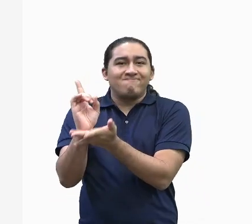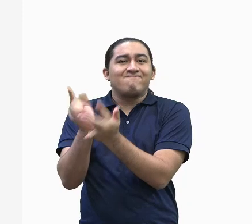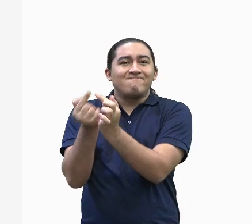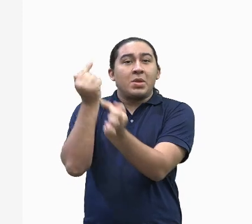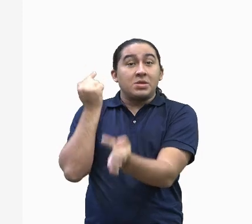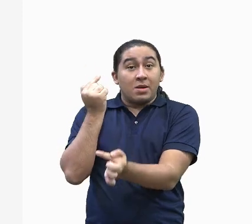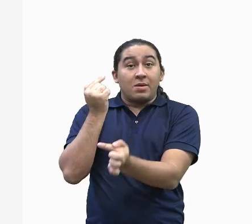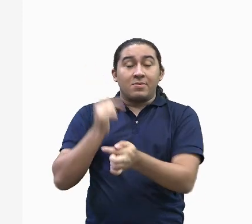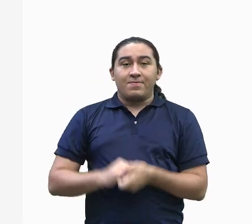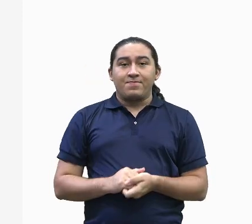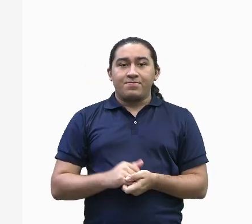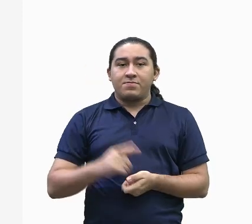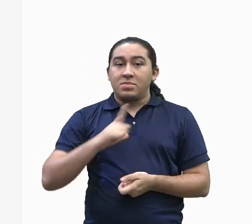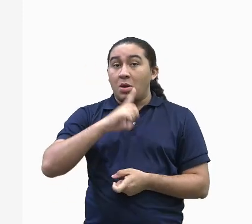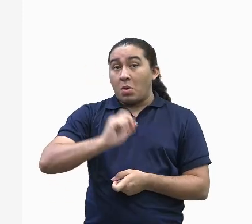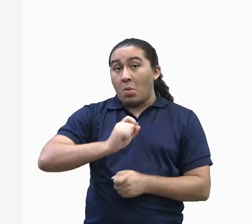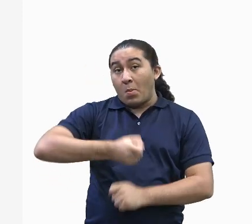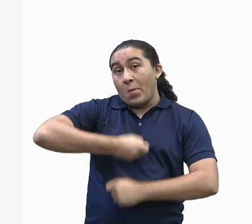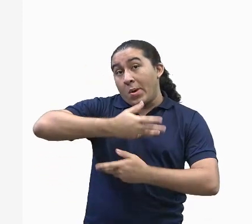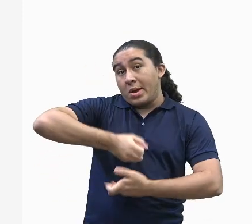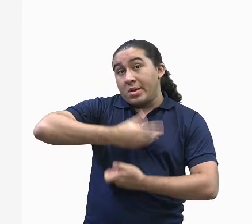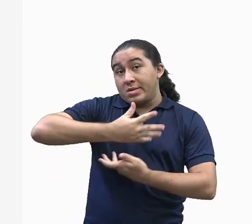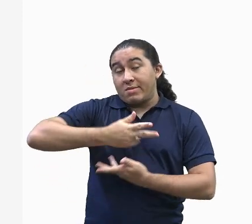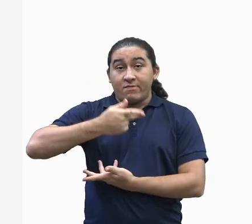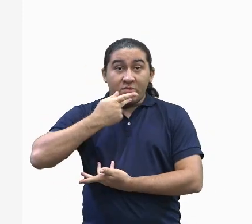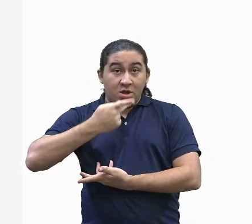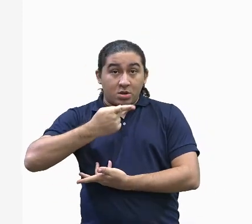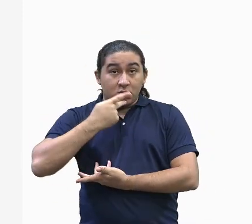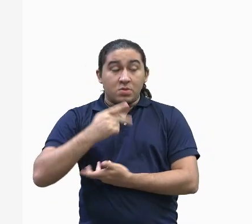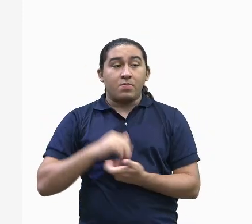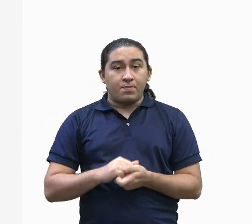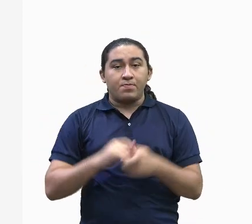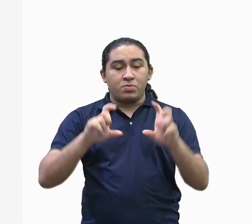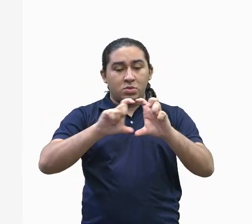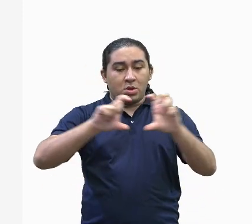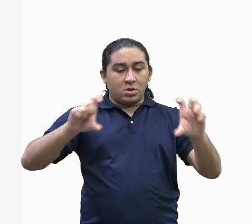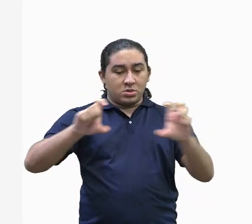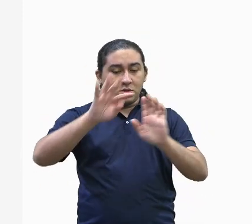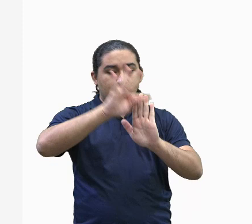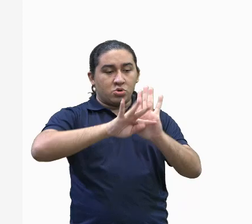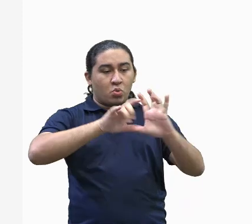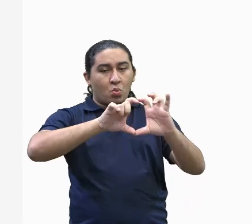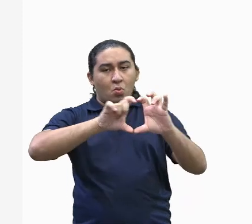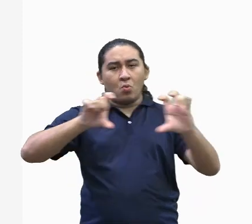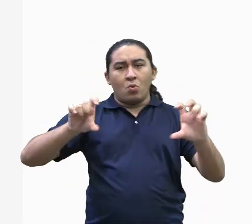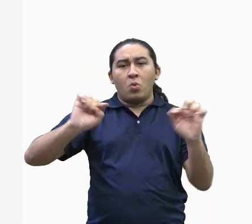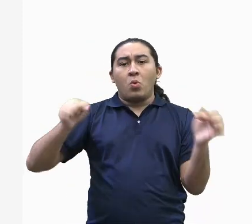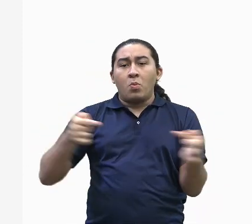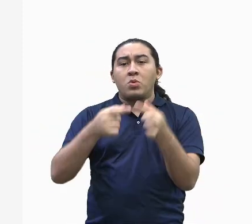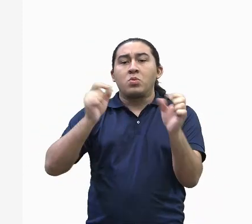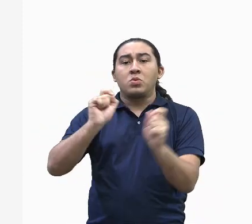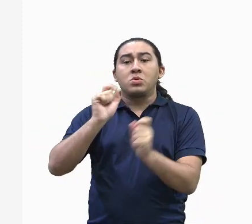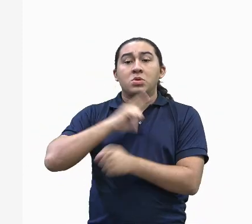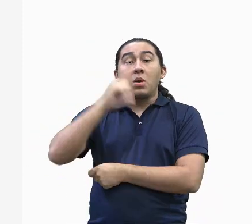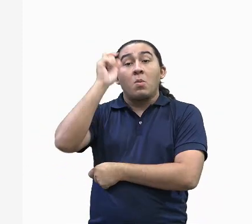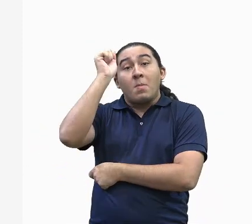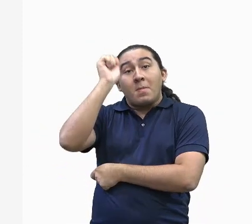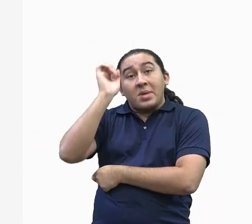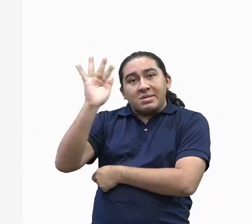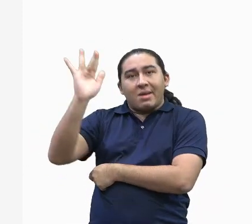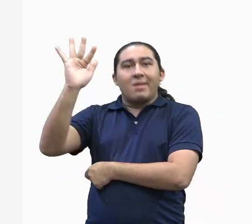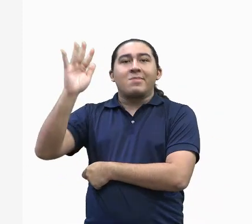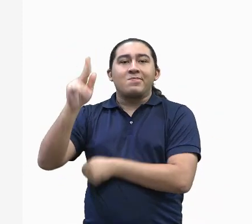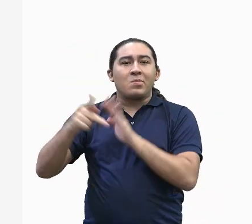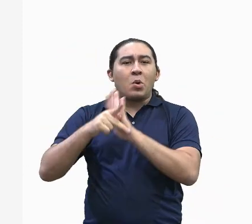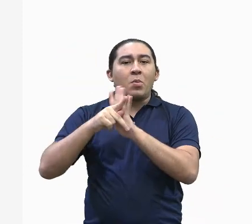nós temos a voz do poeta. E esse trecho, turma, remete ao imaginário popular dos